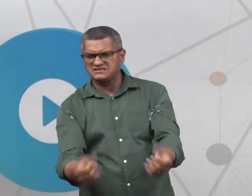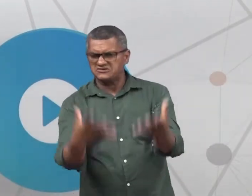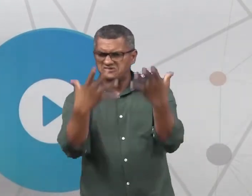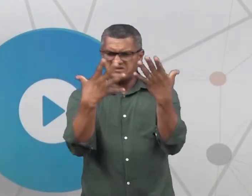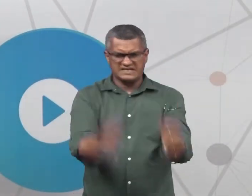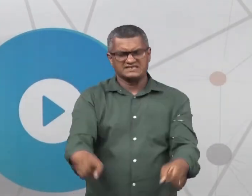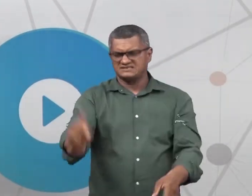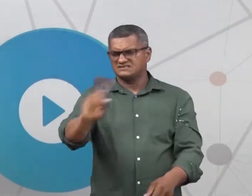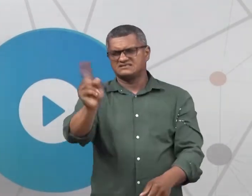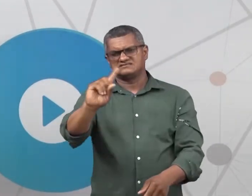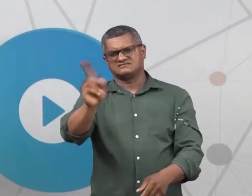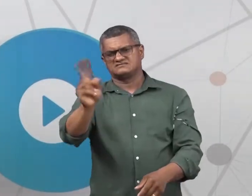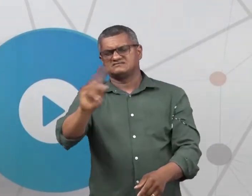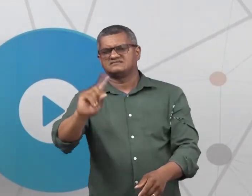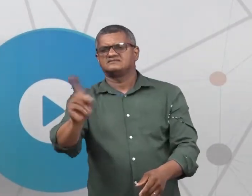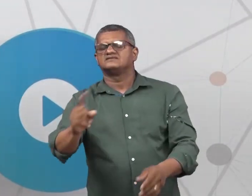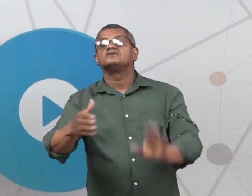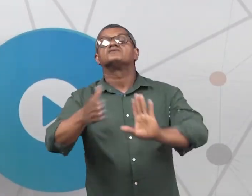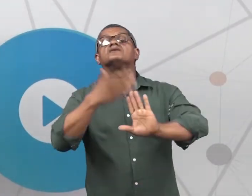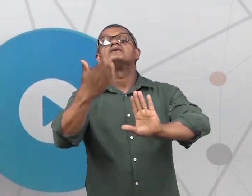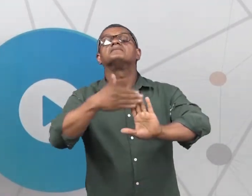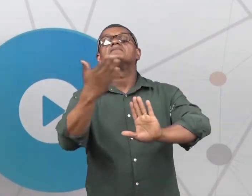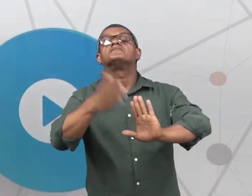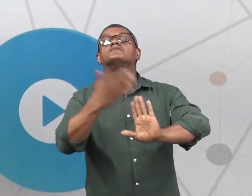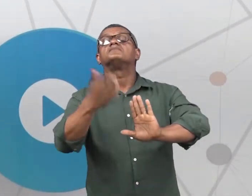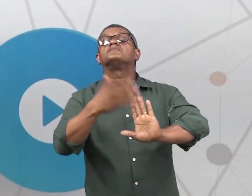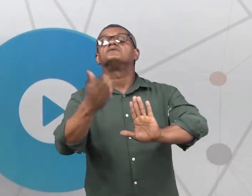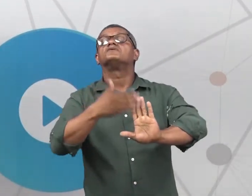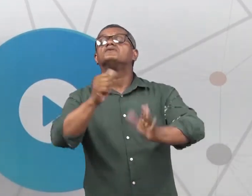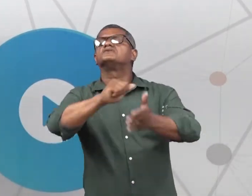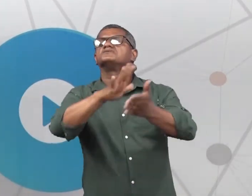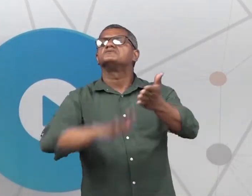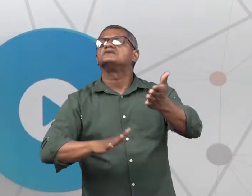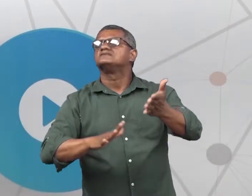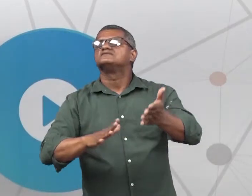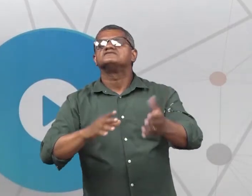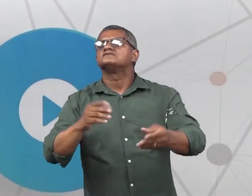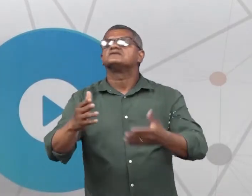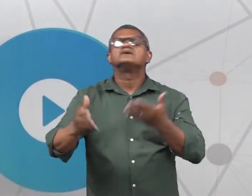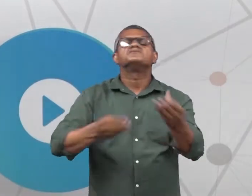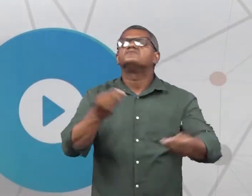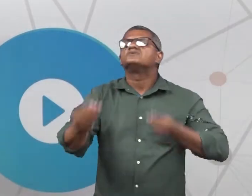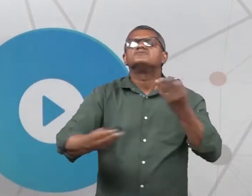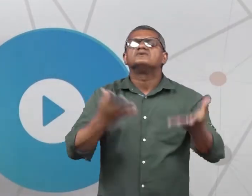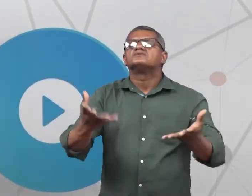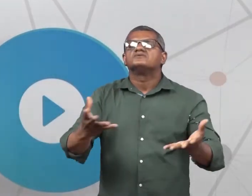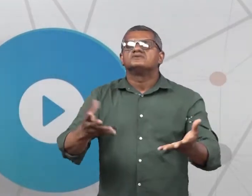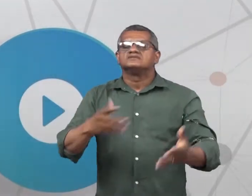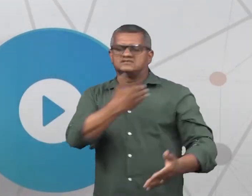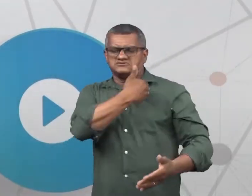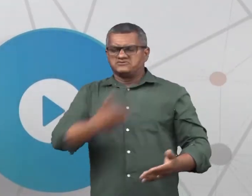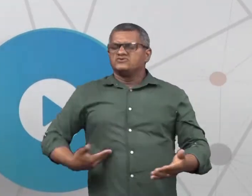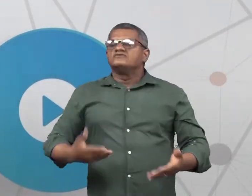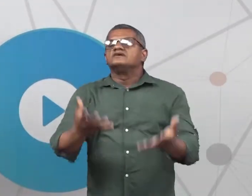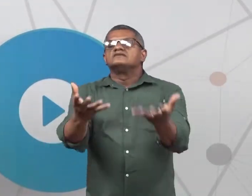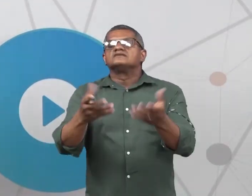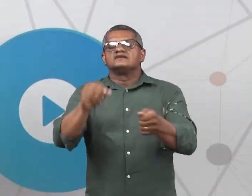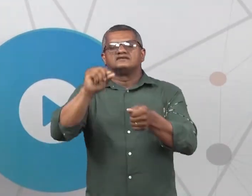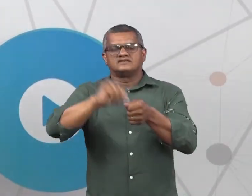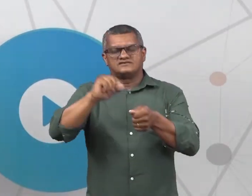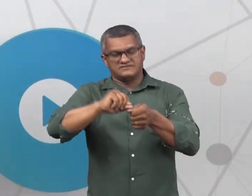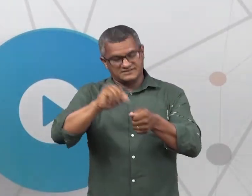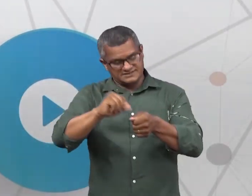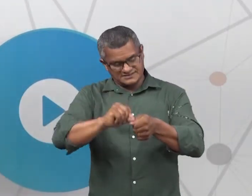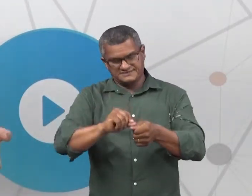se concorda ou não com uma das propostas ou atividades ou algo que o poder público tenha ou